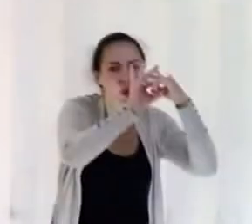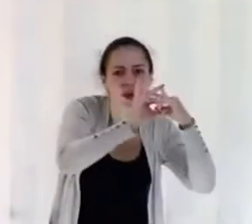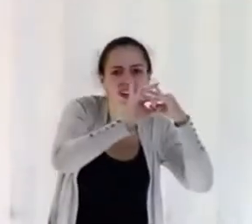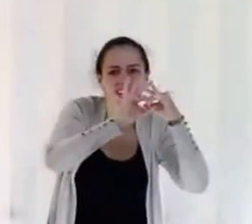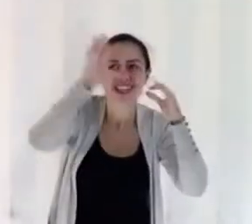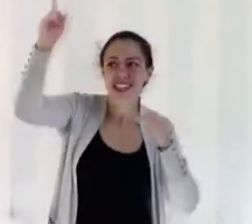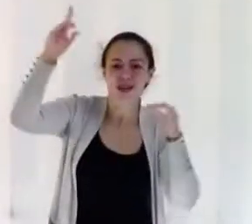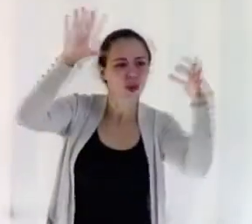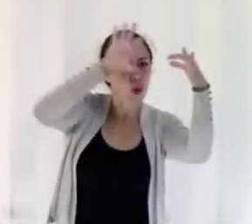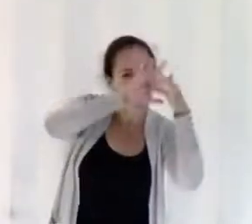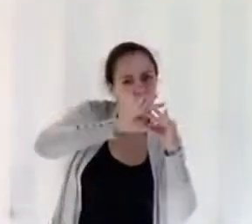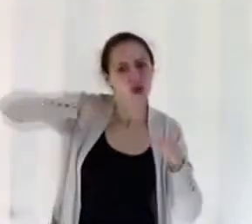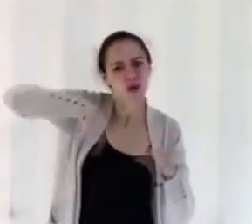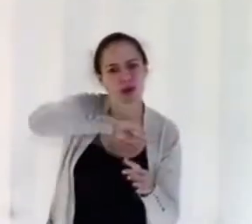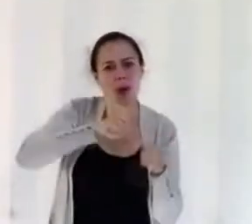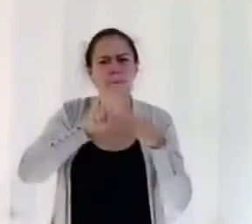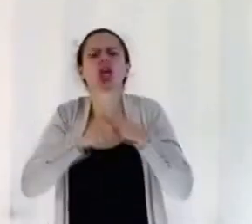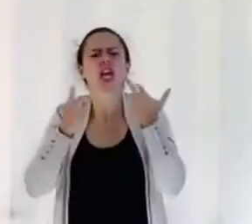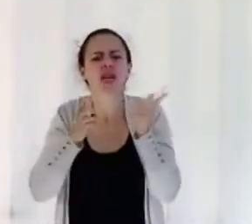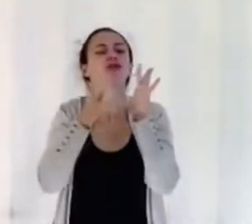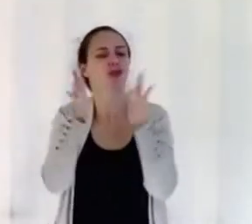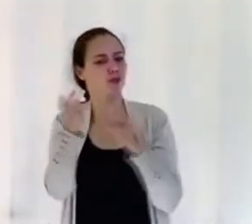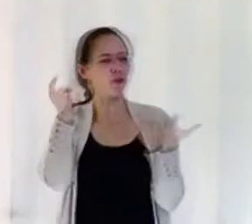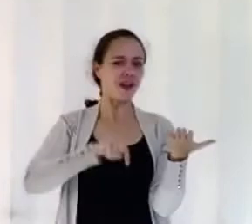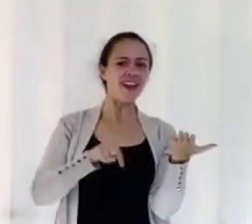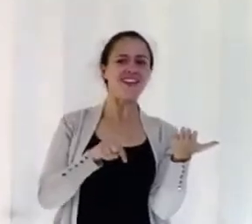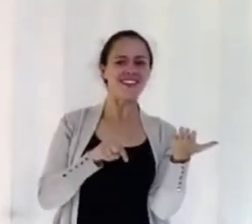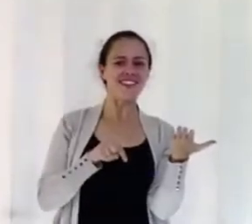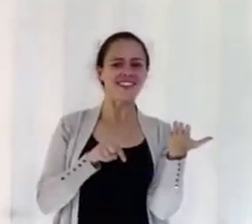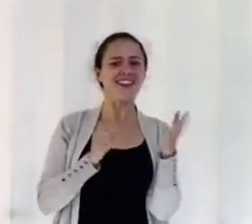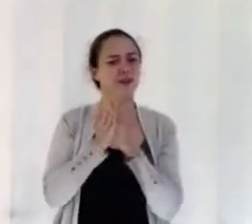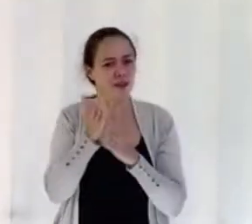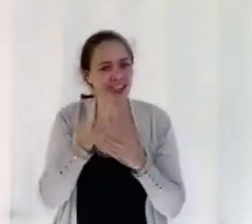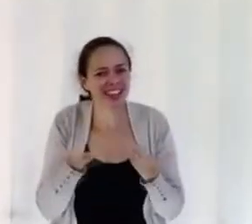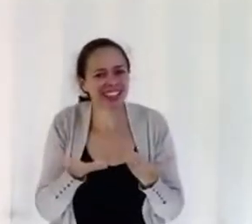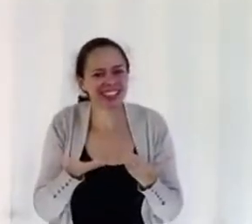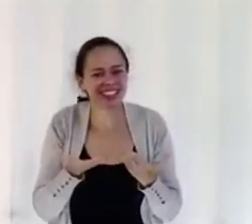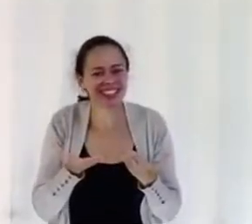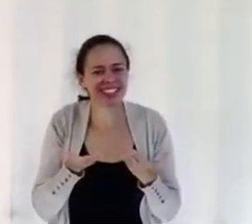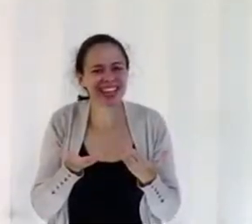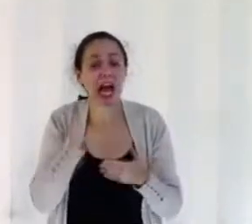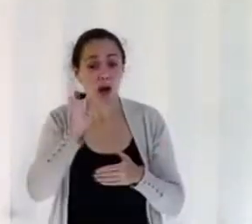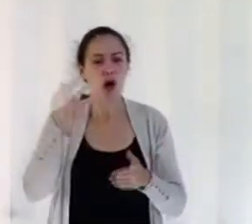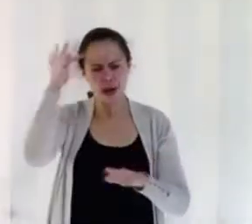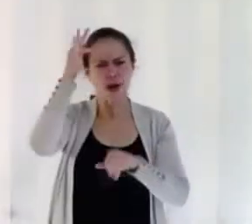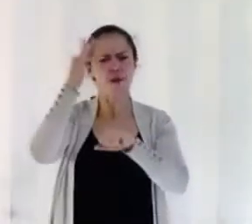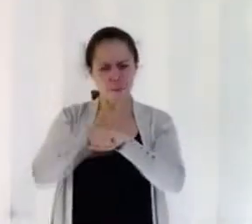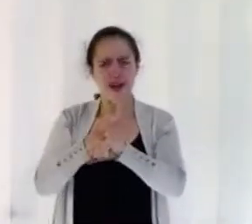para exercitarmos essa fé que recebemos de Deus. E essa fé aponta para o nosso